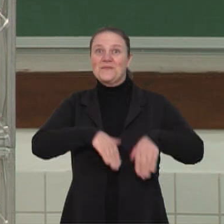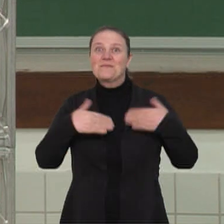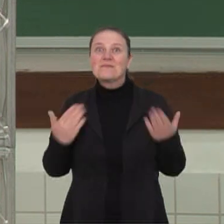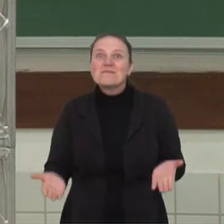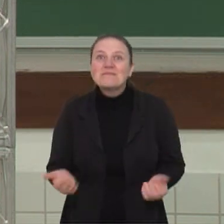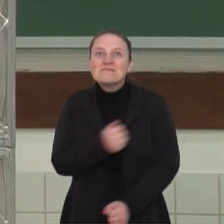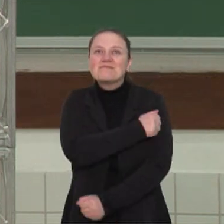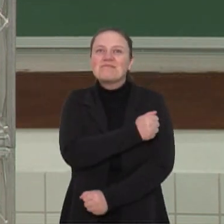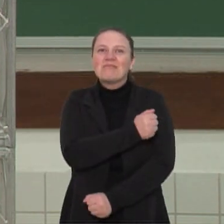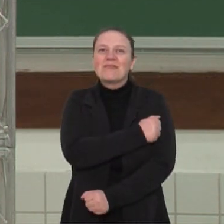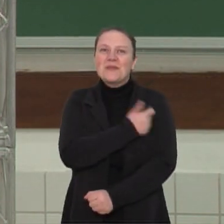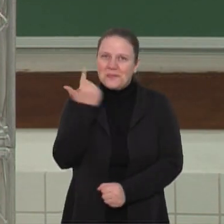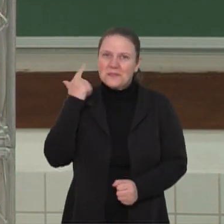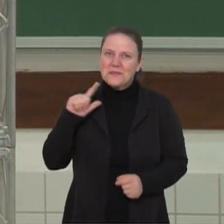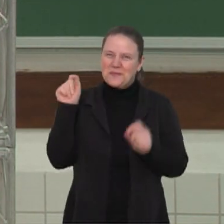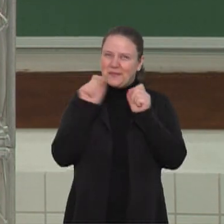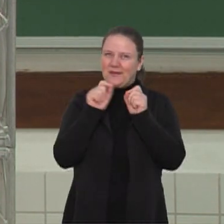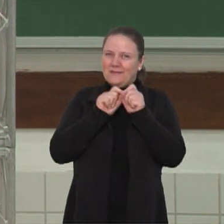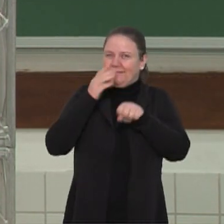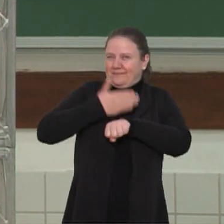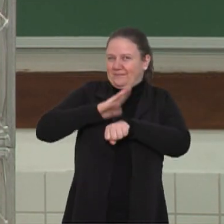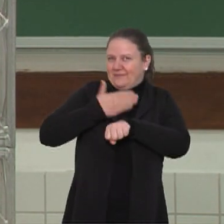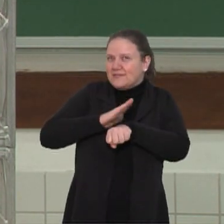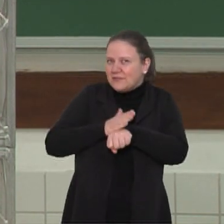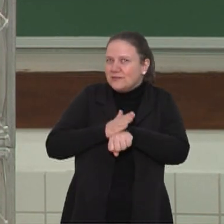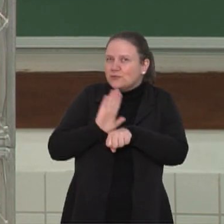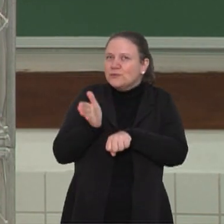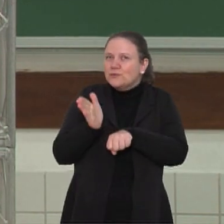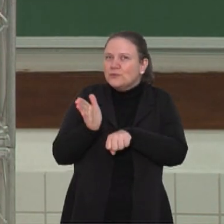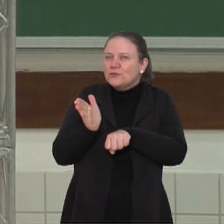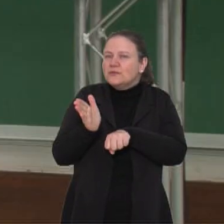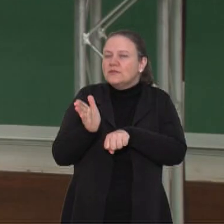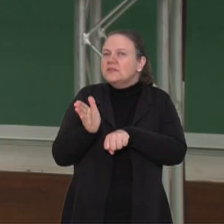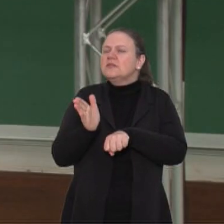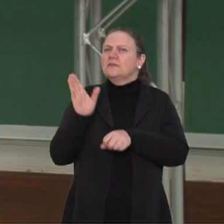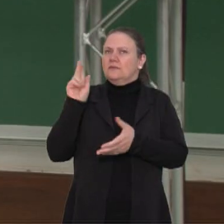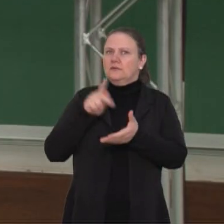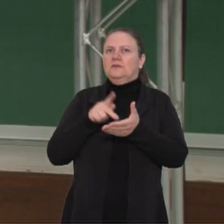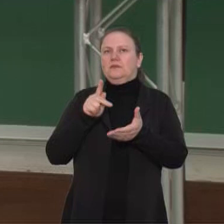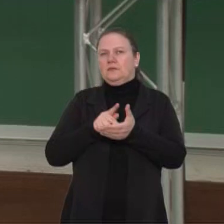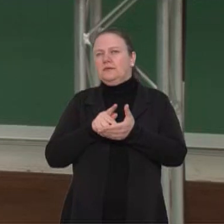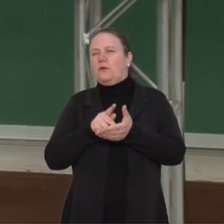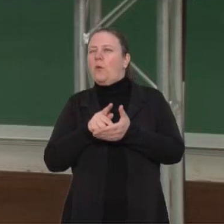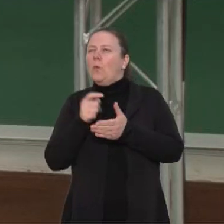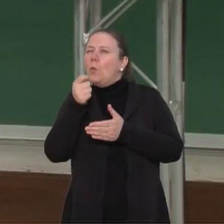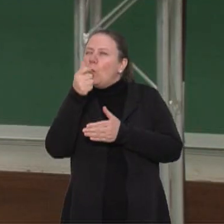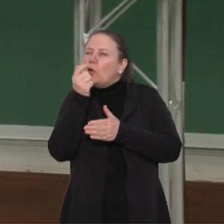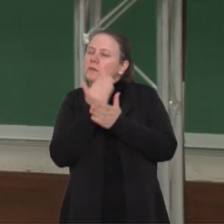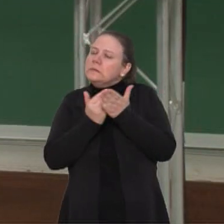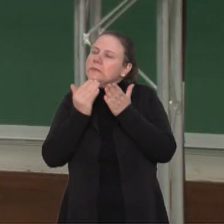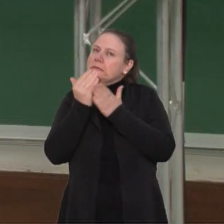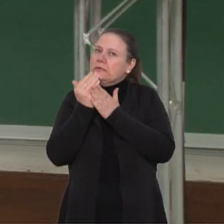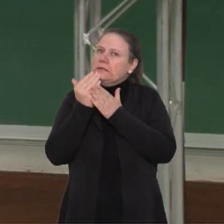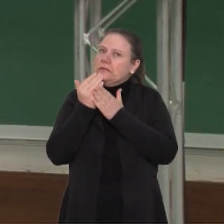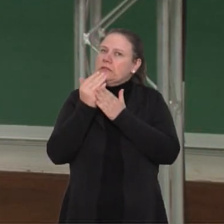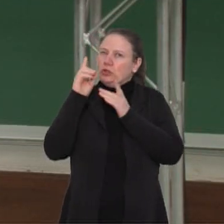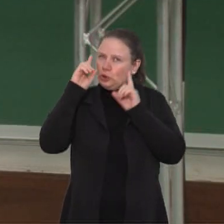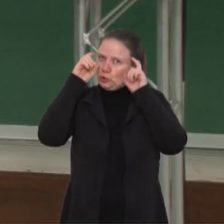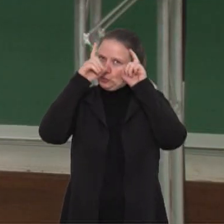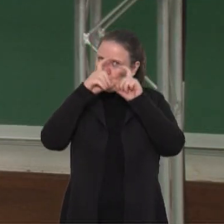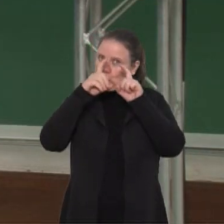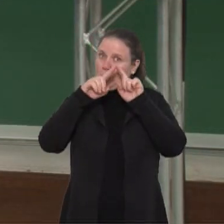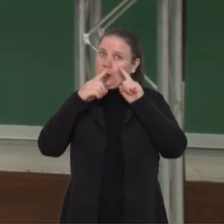E aí, pessoal, conseguiram resolver esse exercício? Esse realmente ele está um pouco mais complicado. A